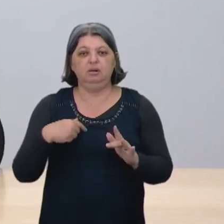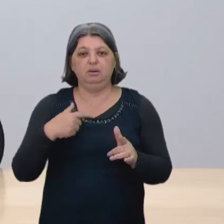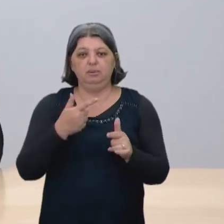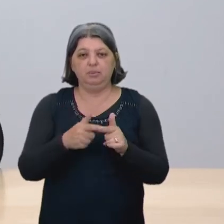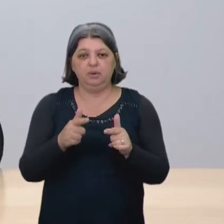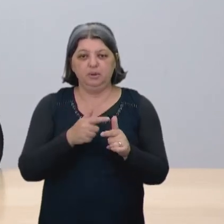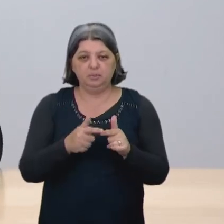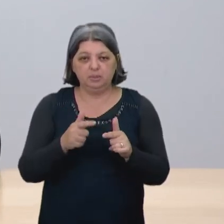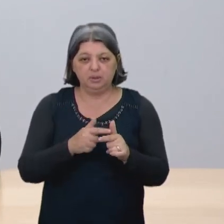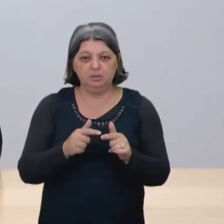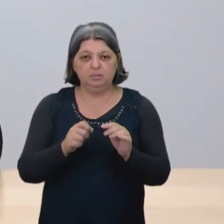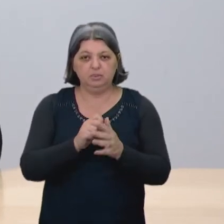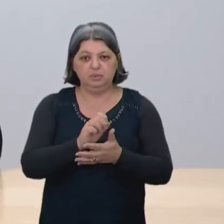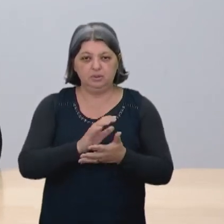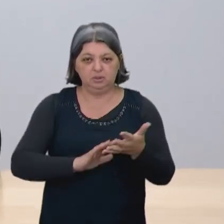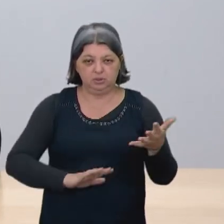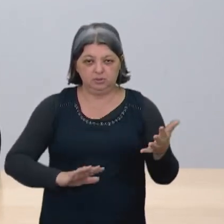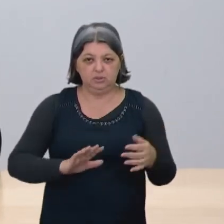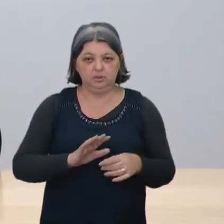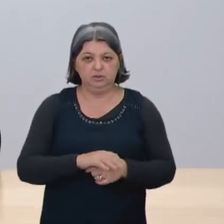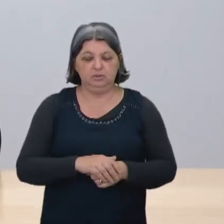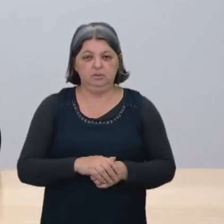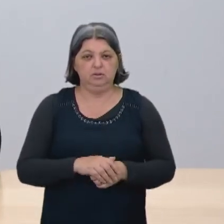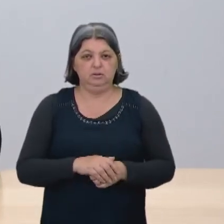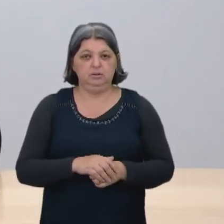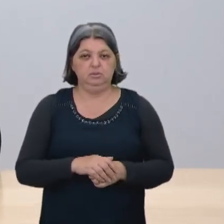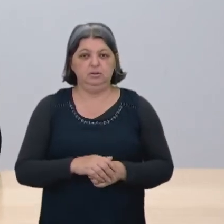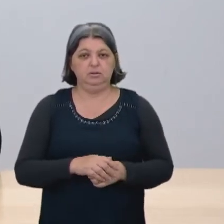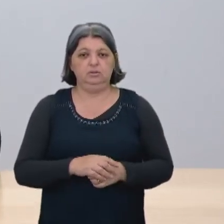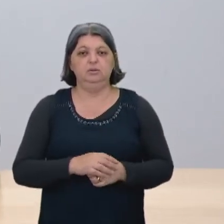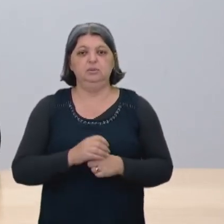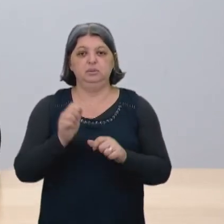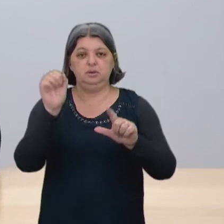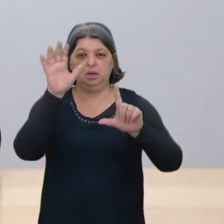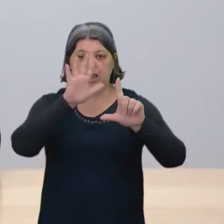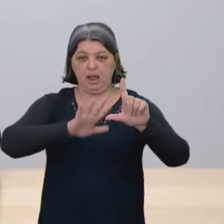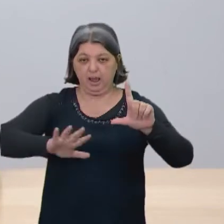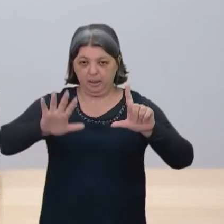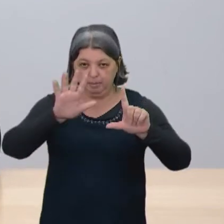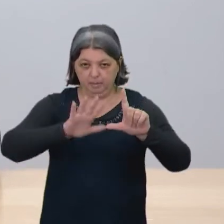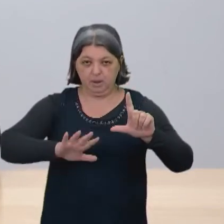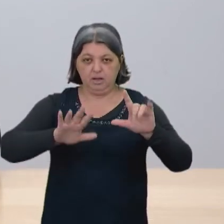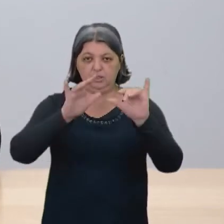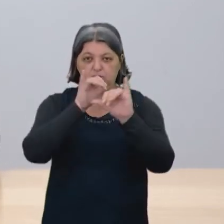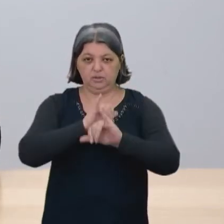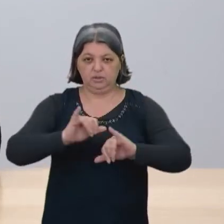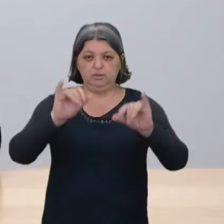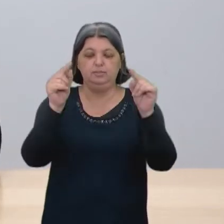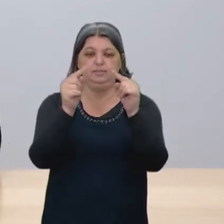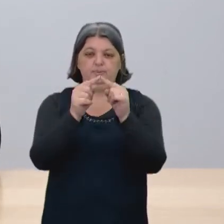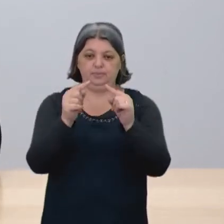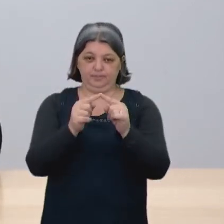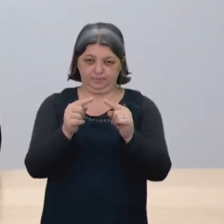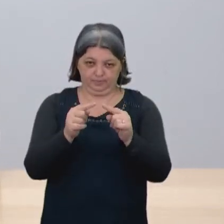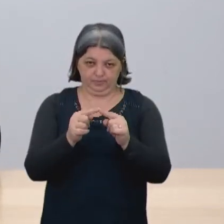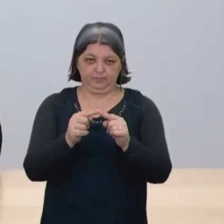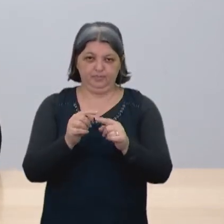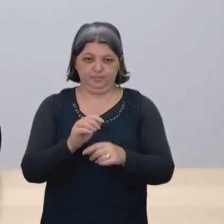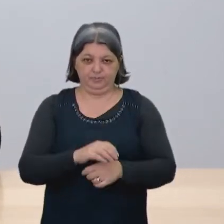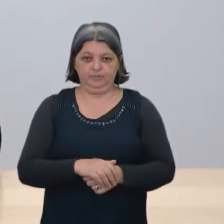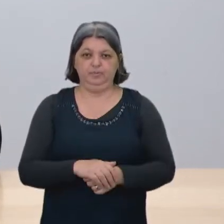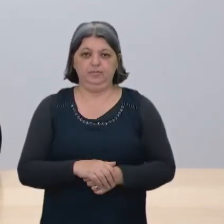problemas aí, impediu atividades no campo, no Morro do Adeus. Então a imagem e a manchete, elas estão se conversando, possivelmente o vídeo traria